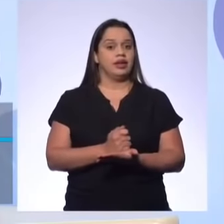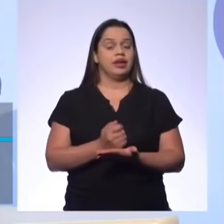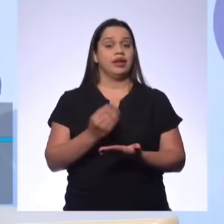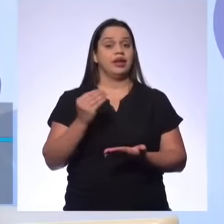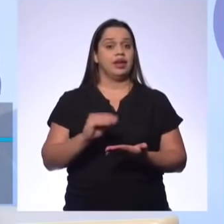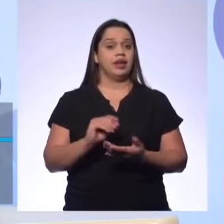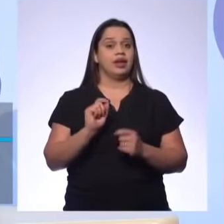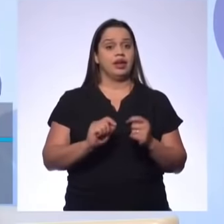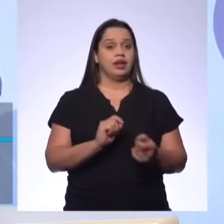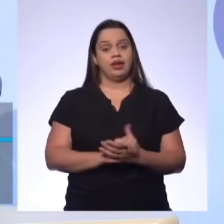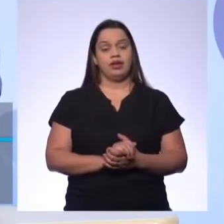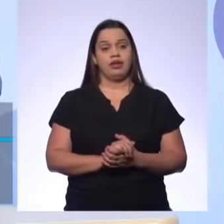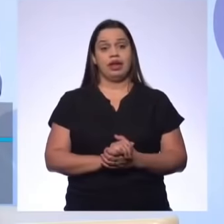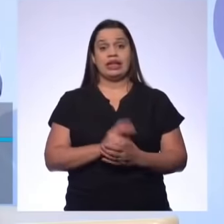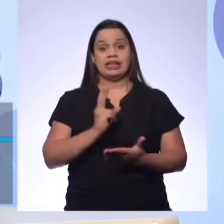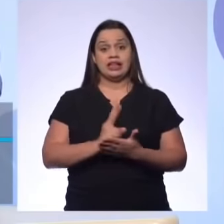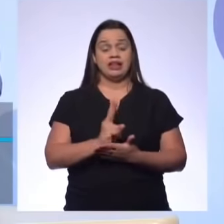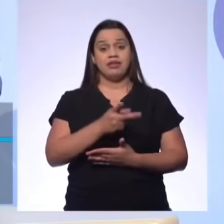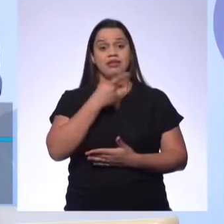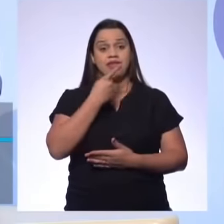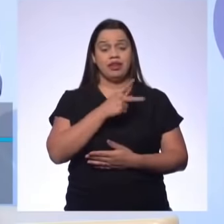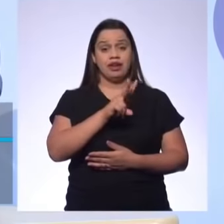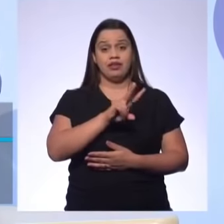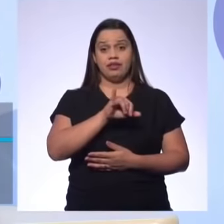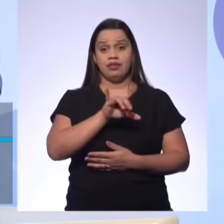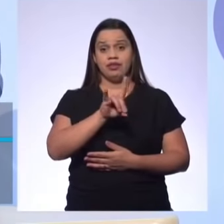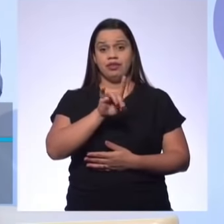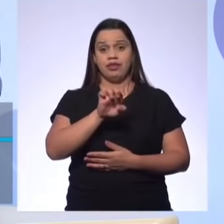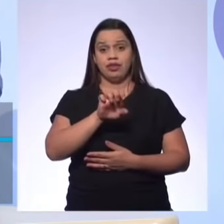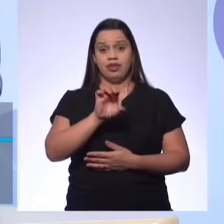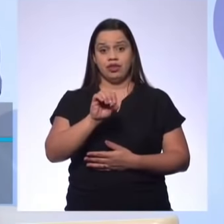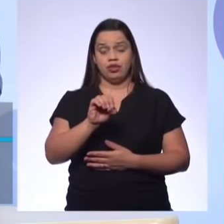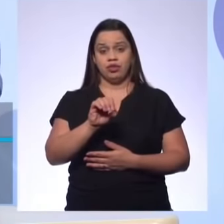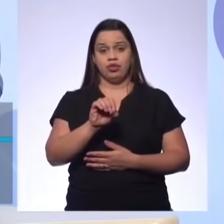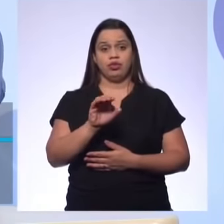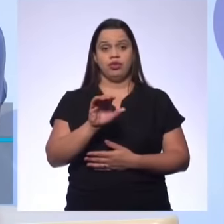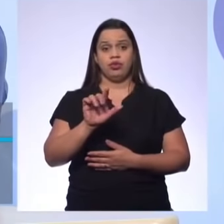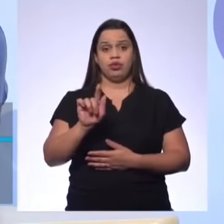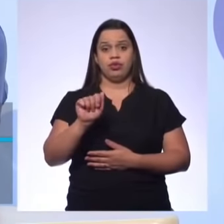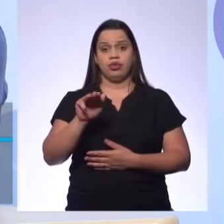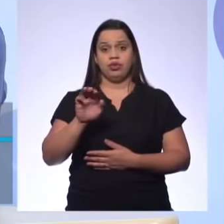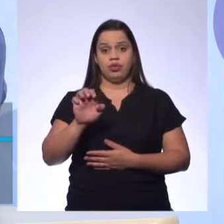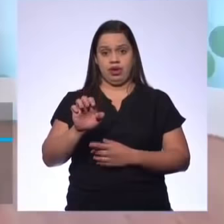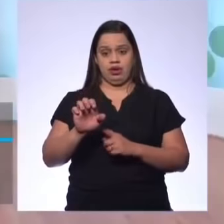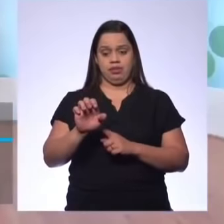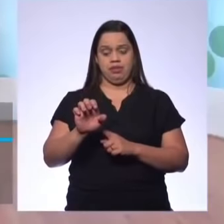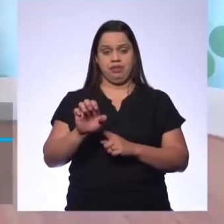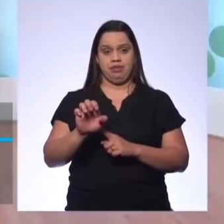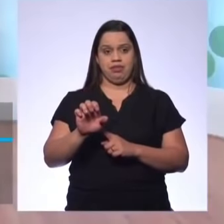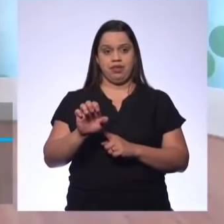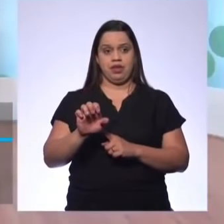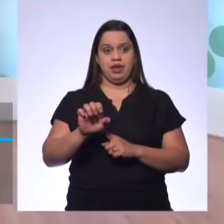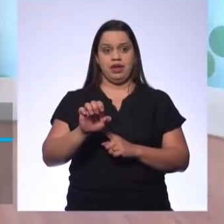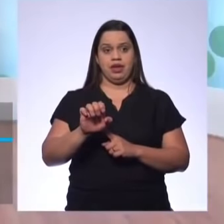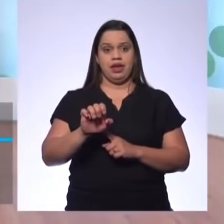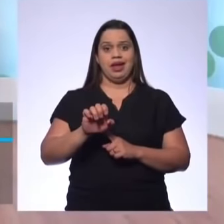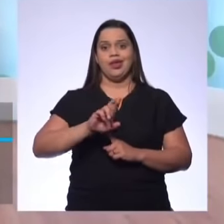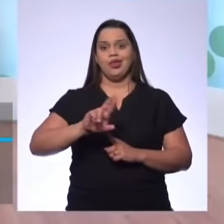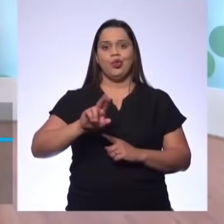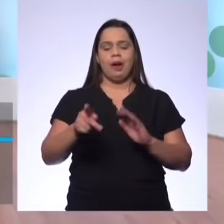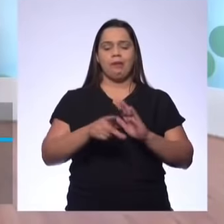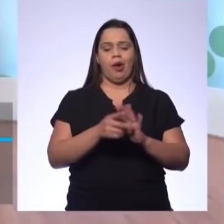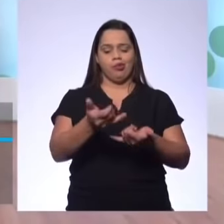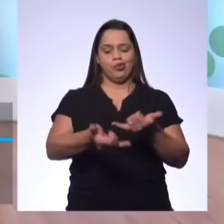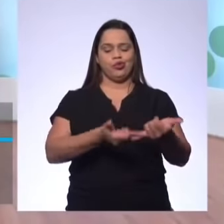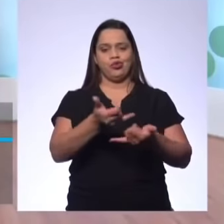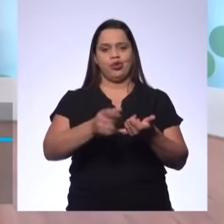joguinhos falou para eu já dei vídeo games quanto o videogame em inglês é o jogo não é o console né E só aprende na sua aula